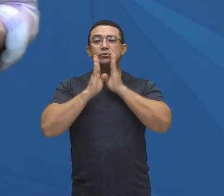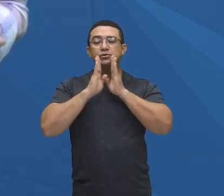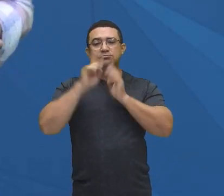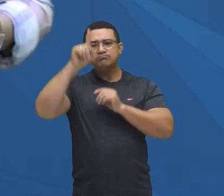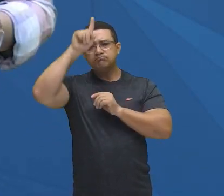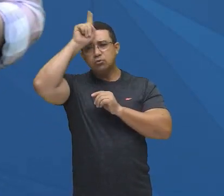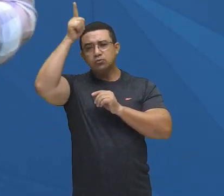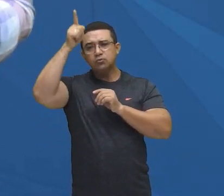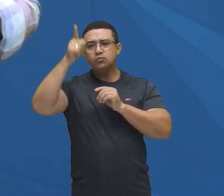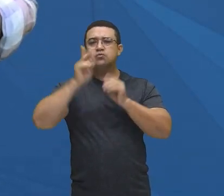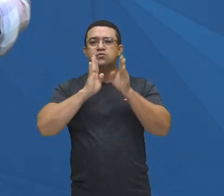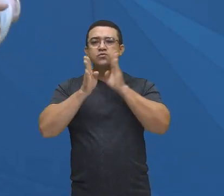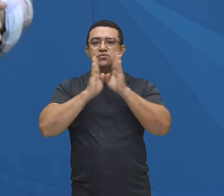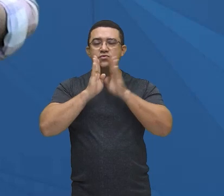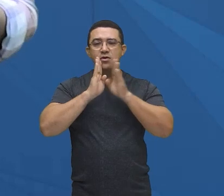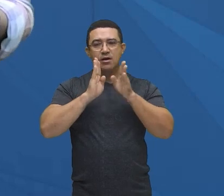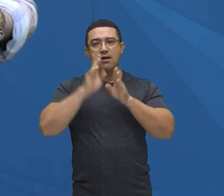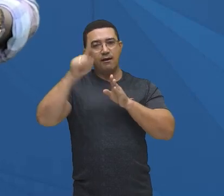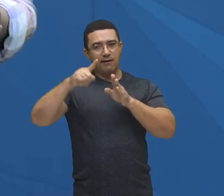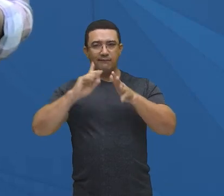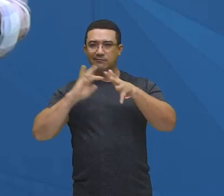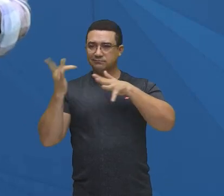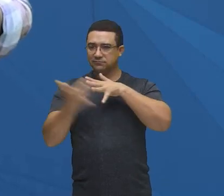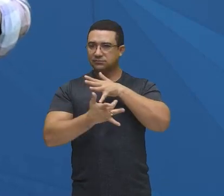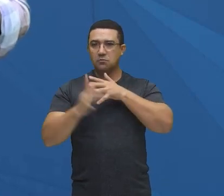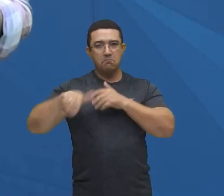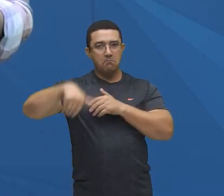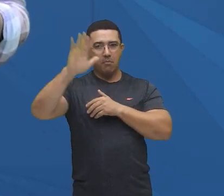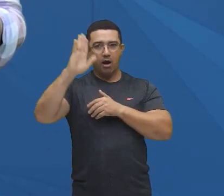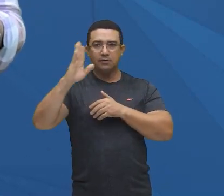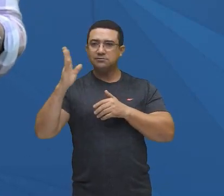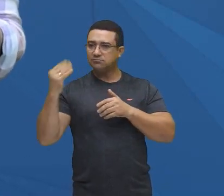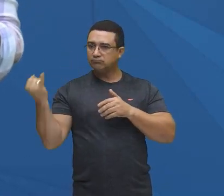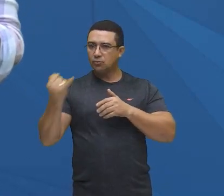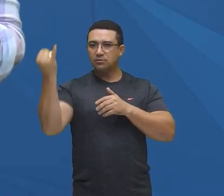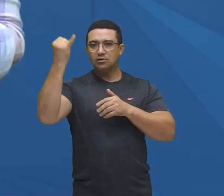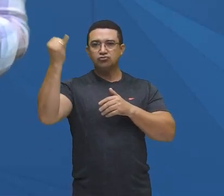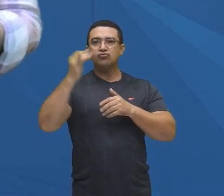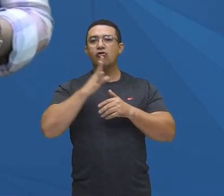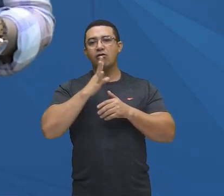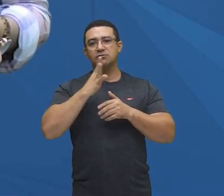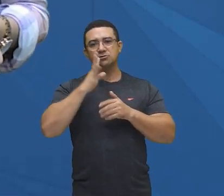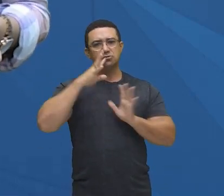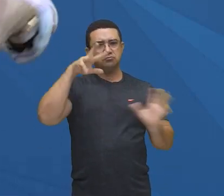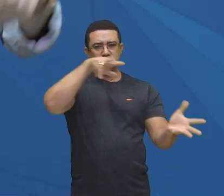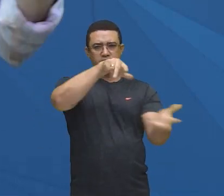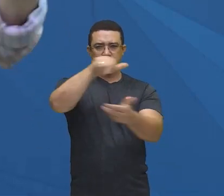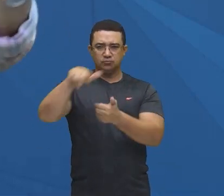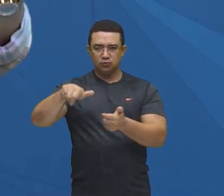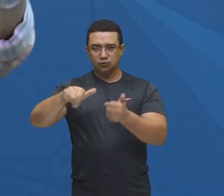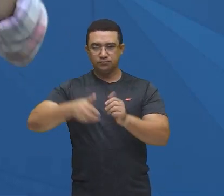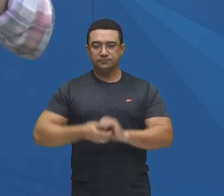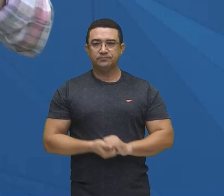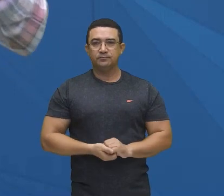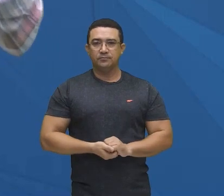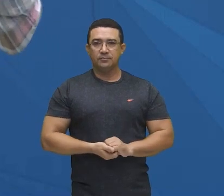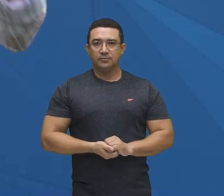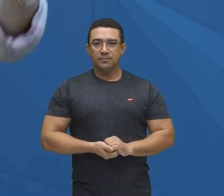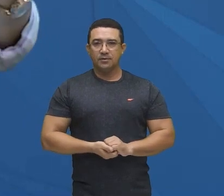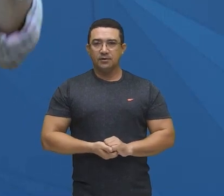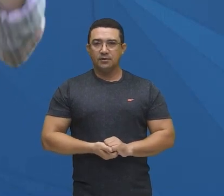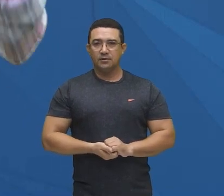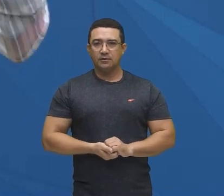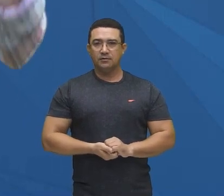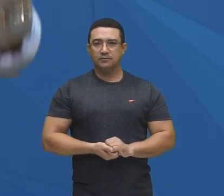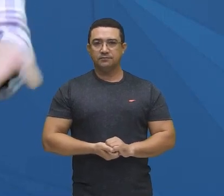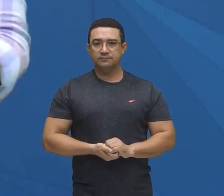O Facebook é uma das redes sociais mais conhecidas de todo o mundo na atualidade, não é? E aí, quem nunca teve ou não ouviu falar, é